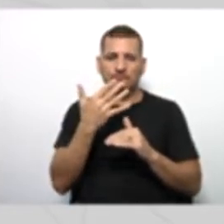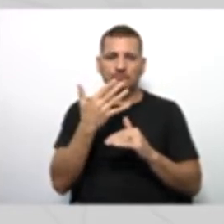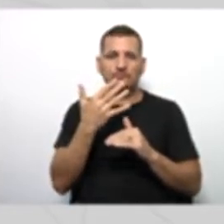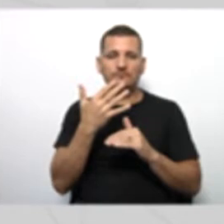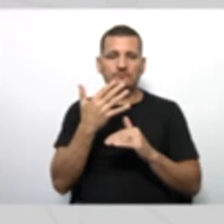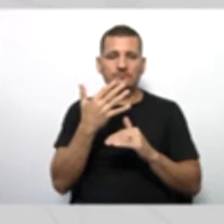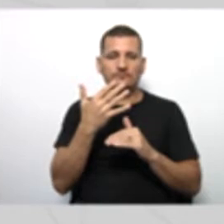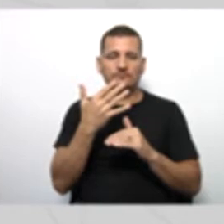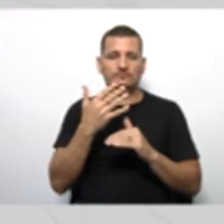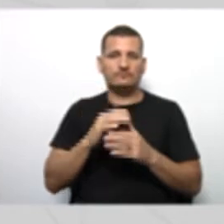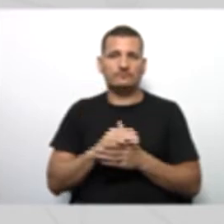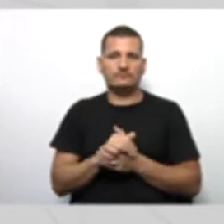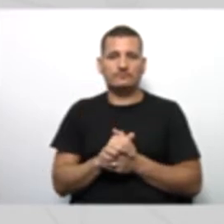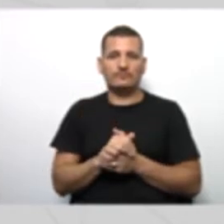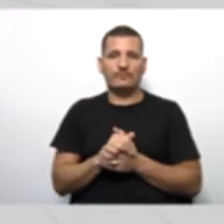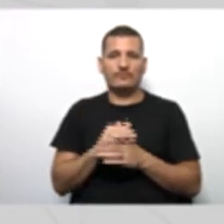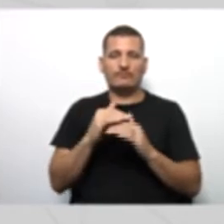Aqui,